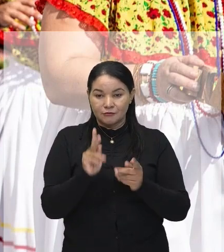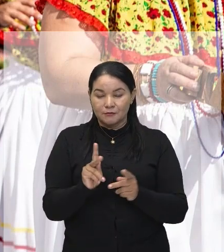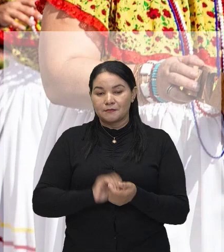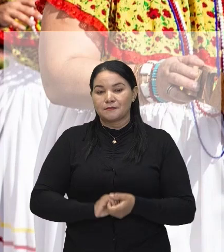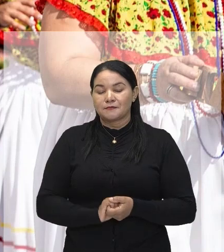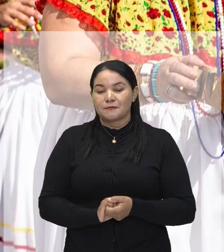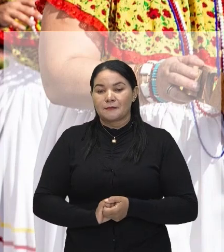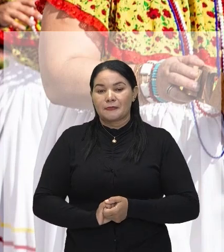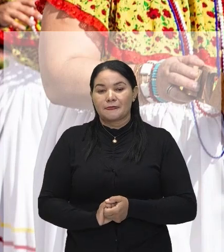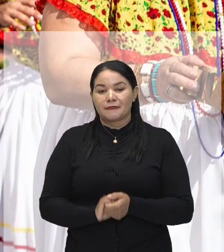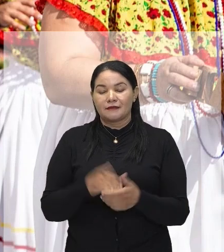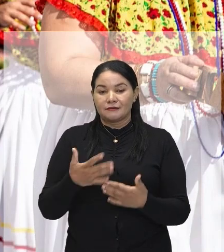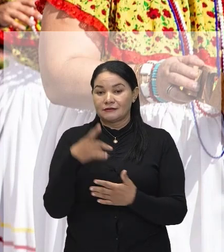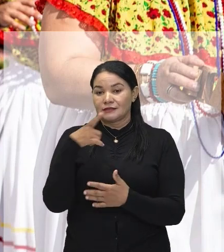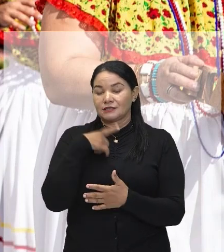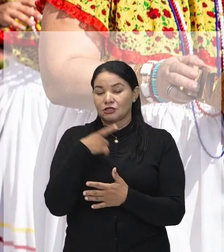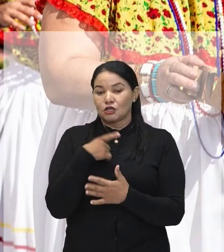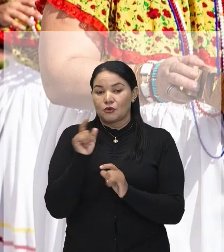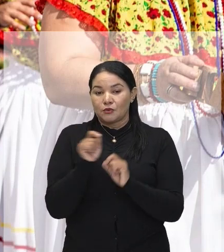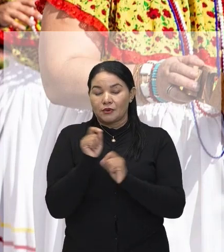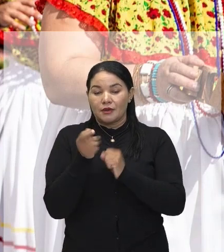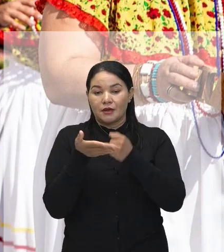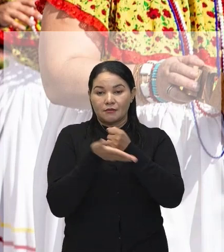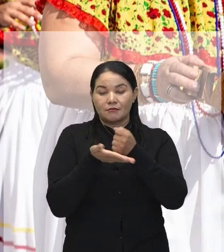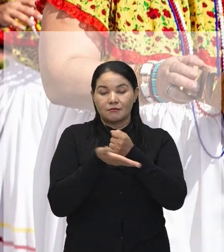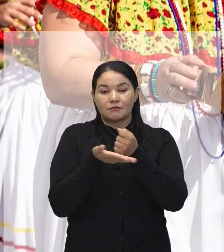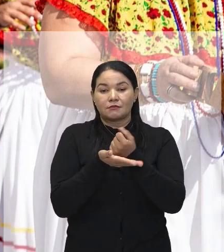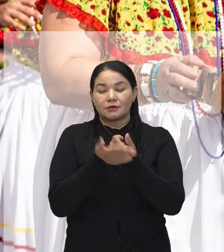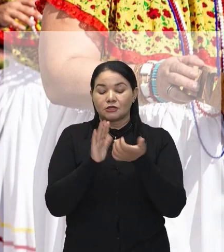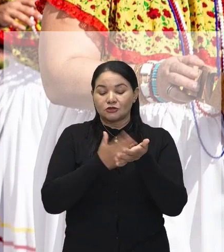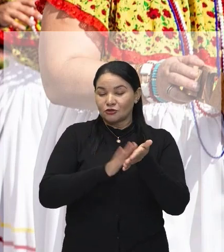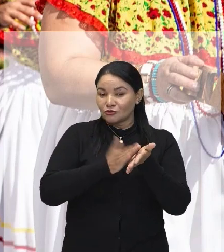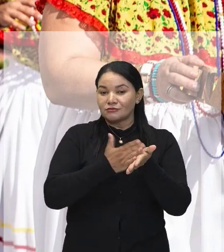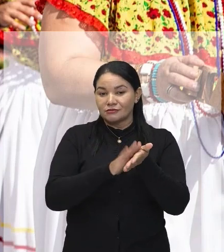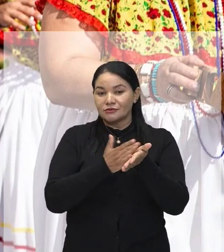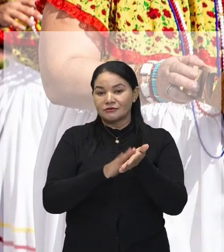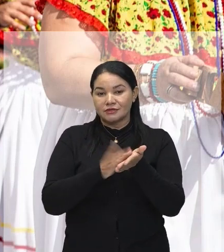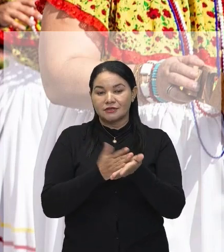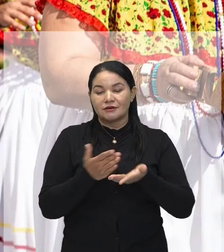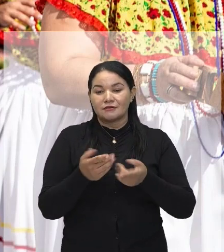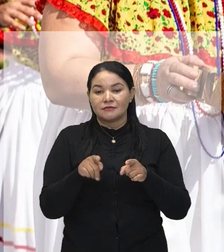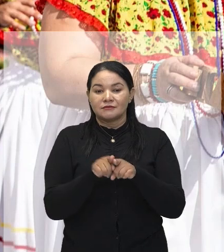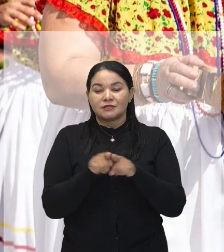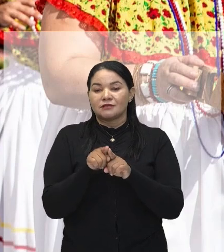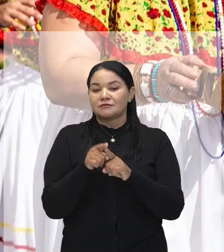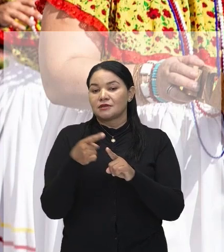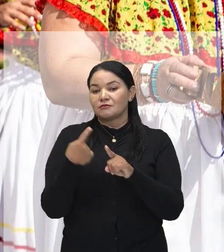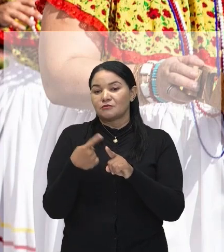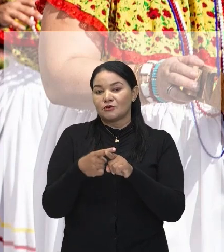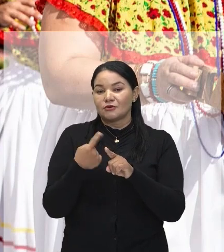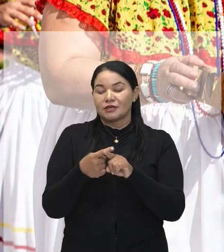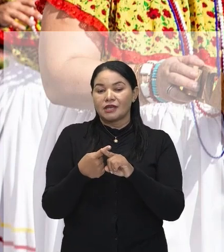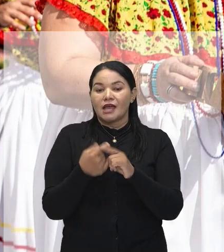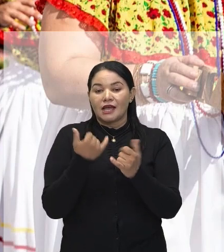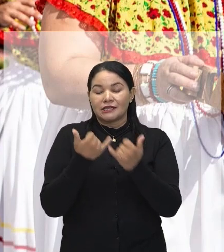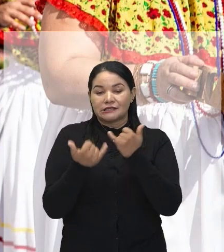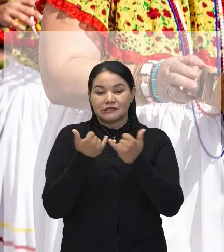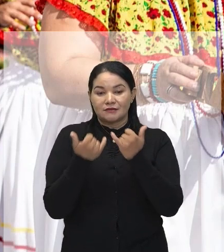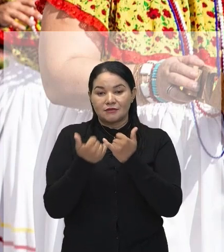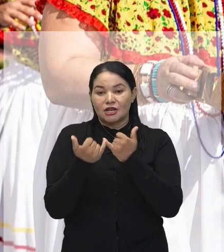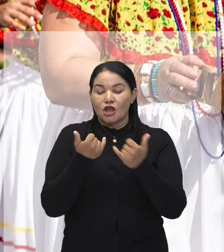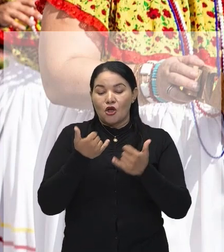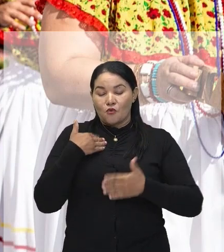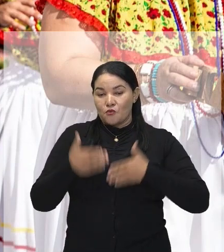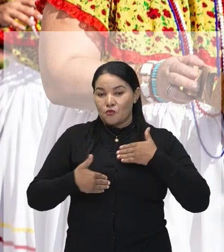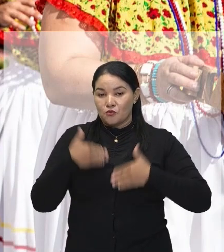É tido como uma das bases da formação do samba carioca. O samba de roda guarda semelhança com o coco, dança de roda